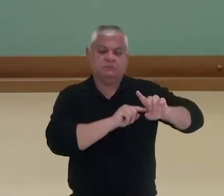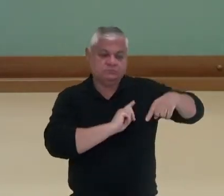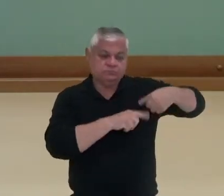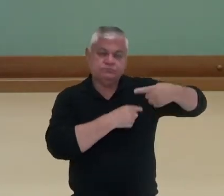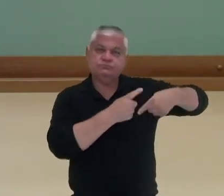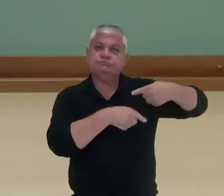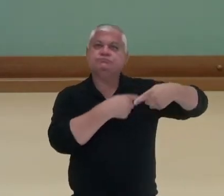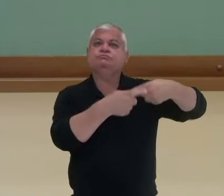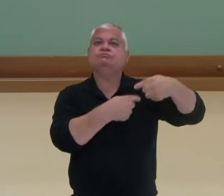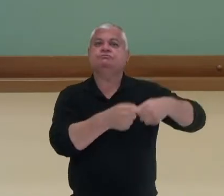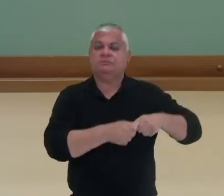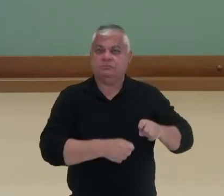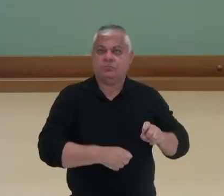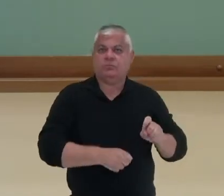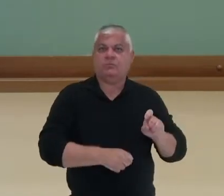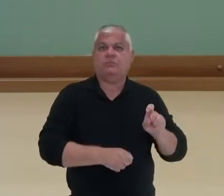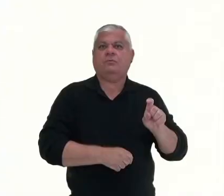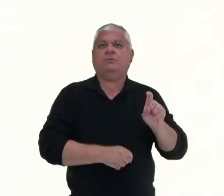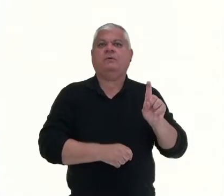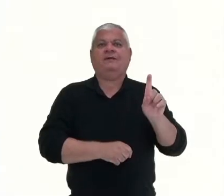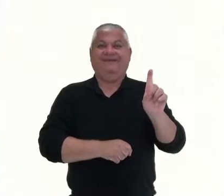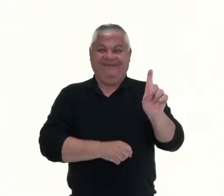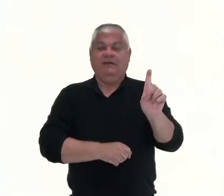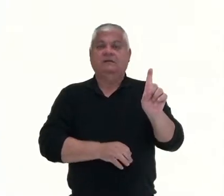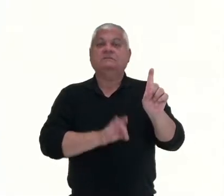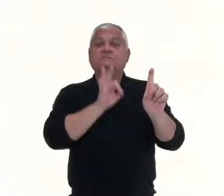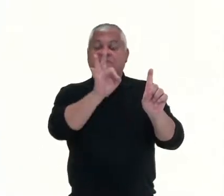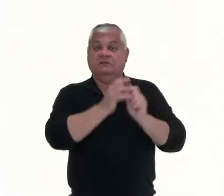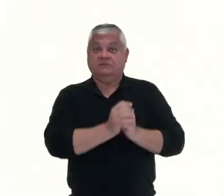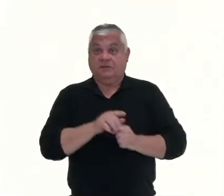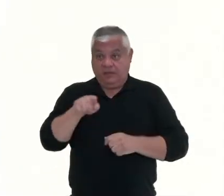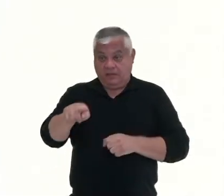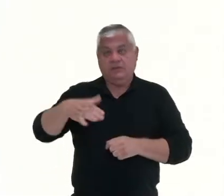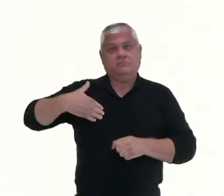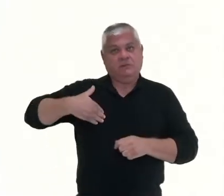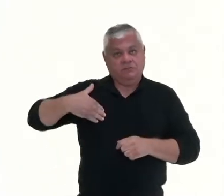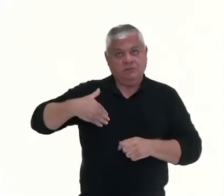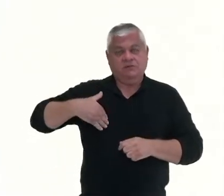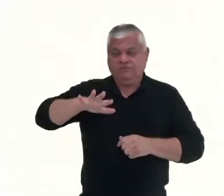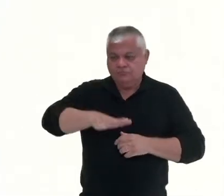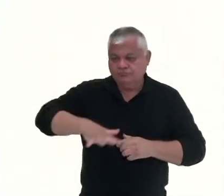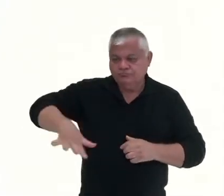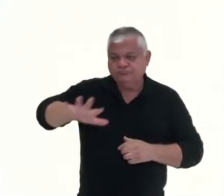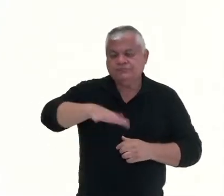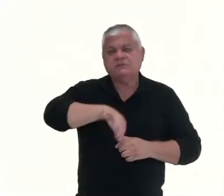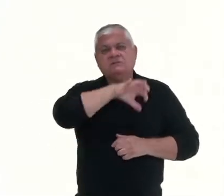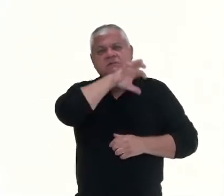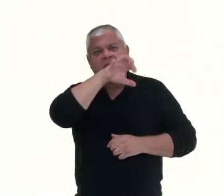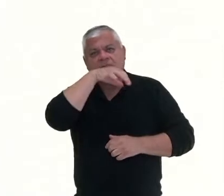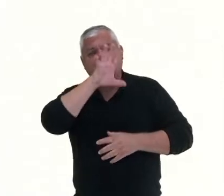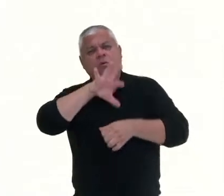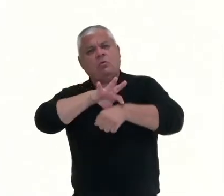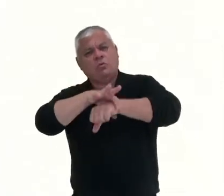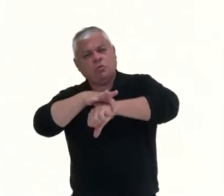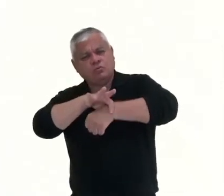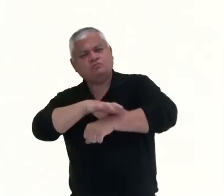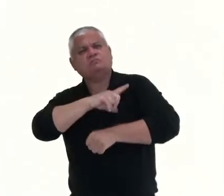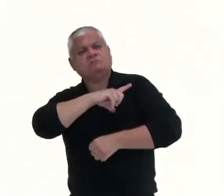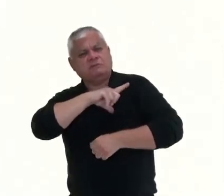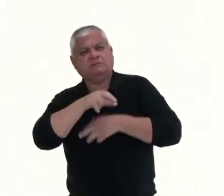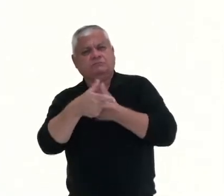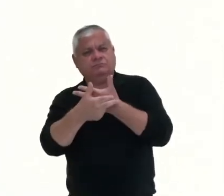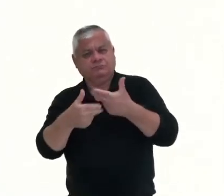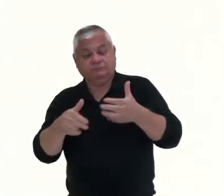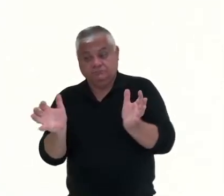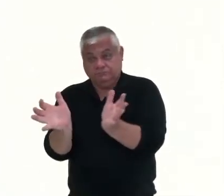a evolução. Então, os primatas, eles são dos mamíferos, reino animal, filo, vertebrados, classe dos mamíferos. A classe